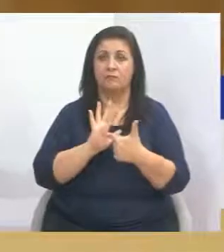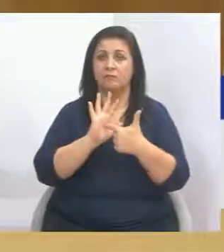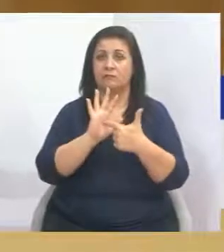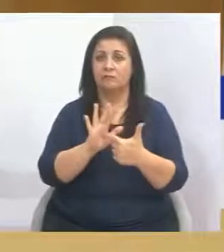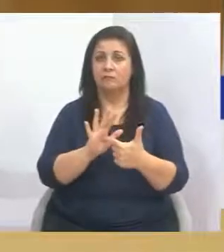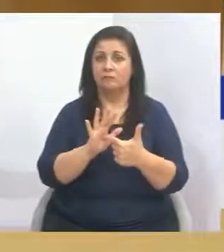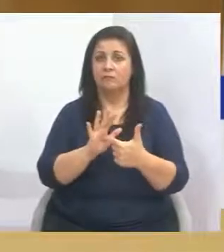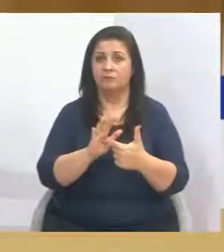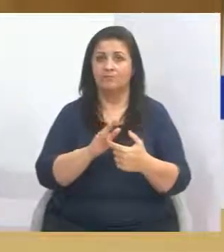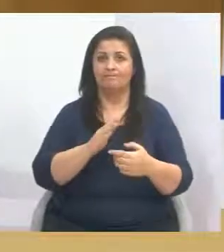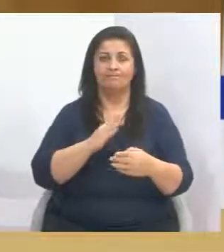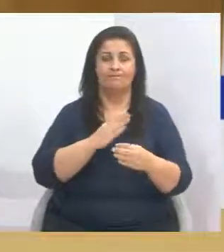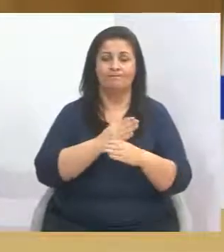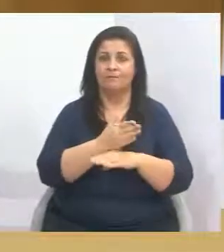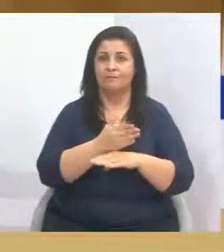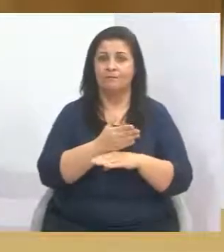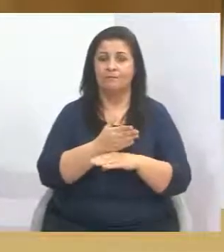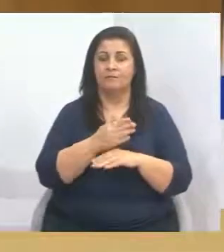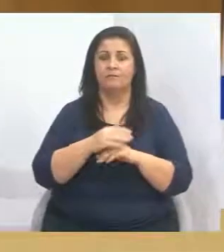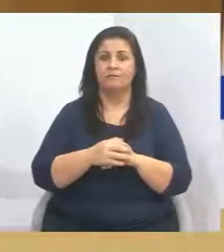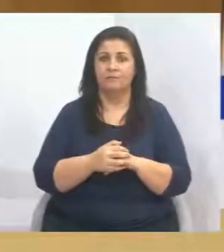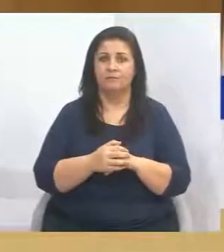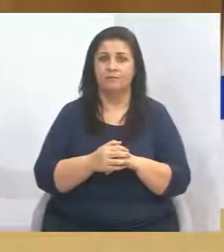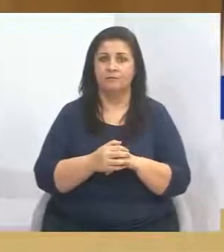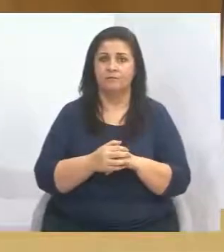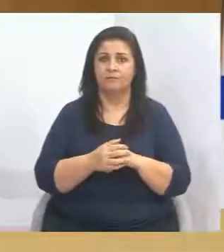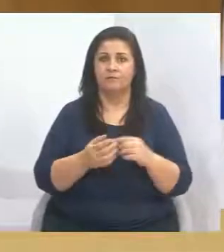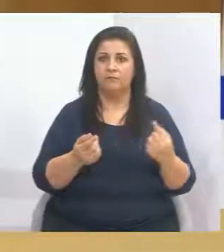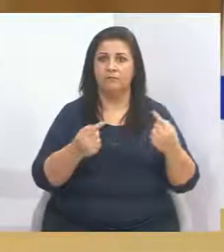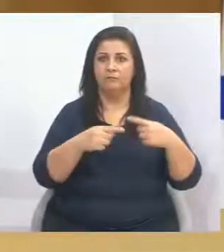da invasão de prerrogativas